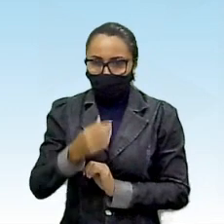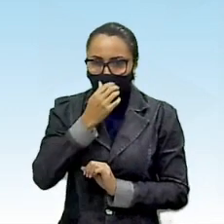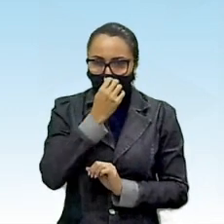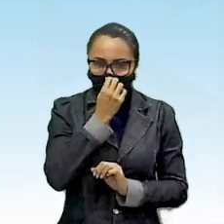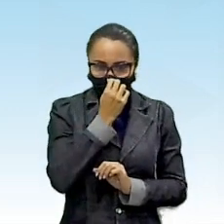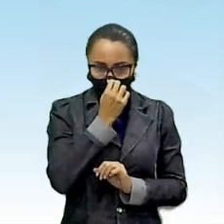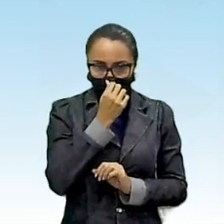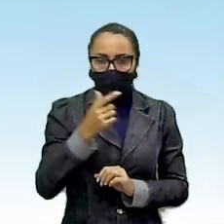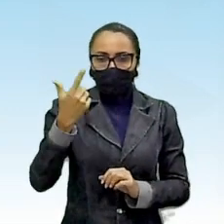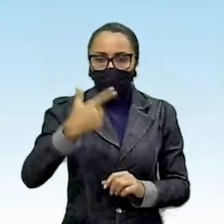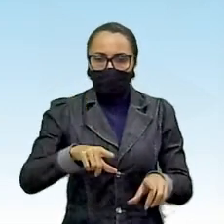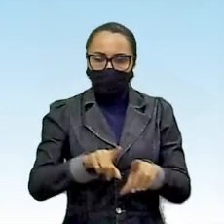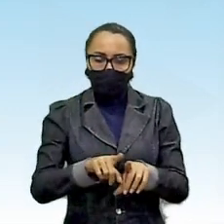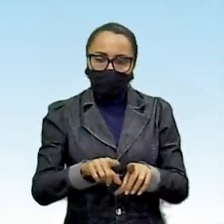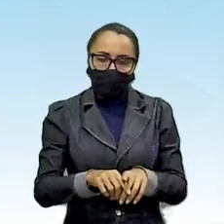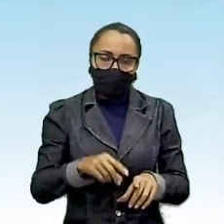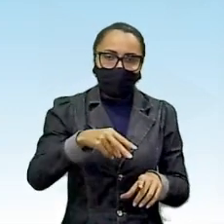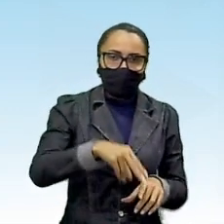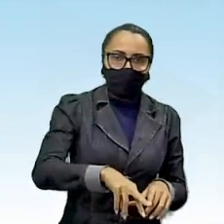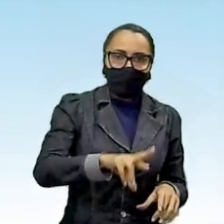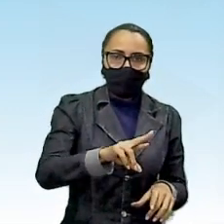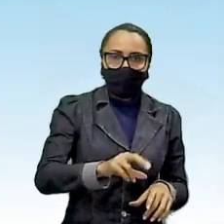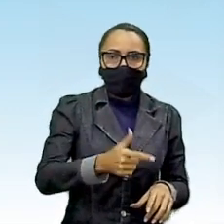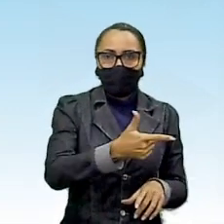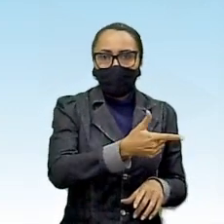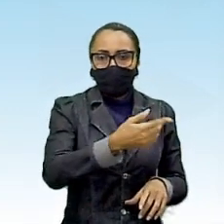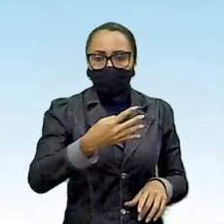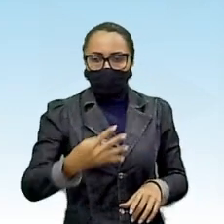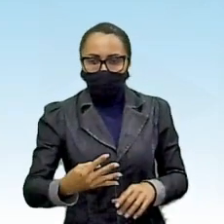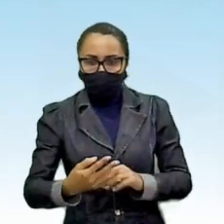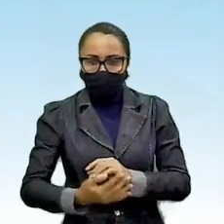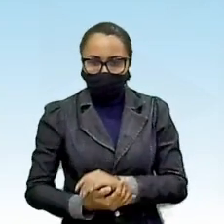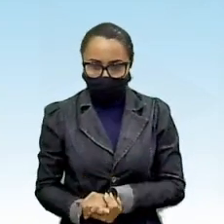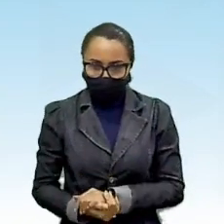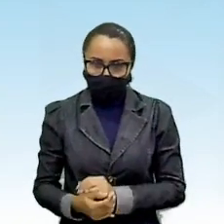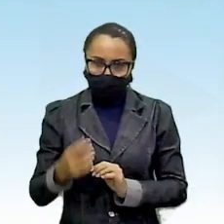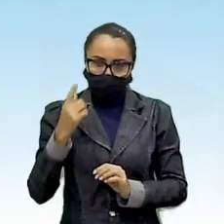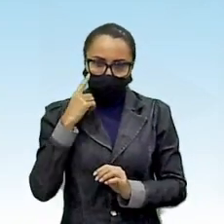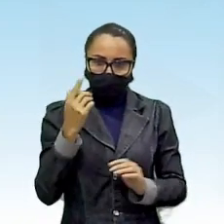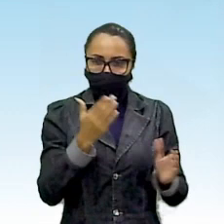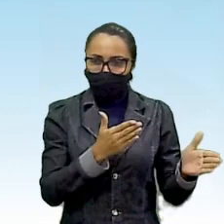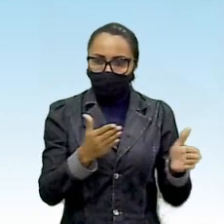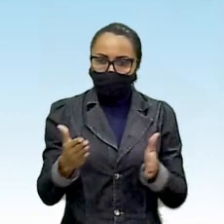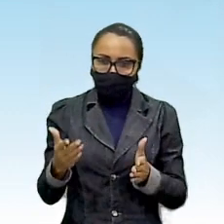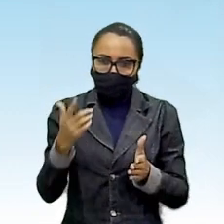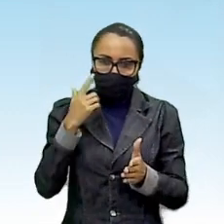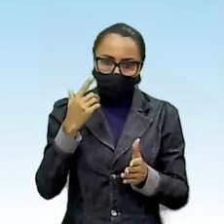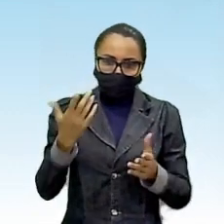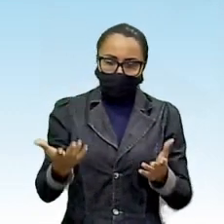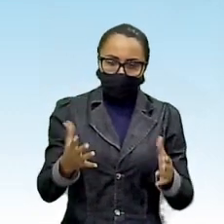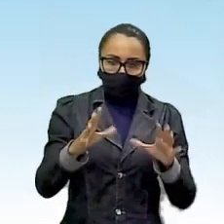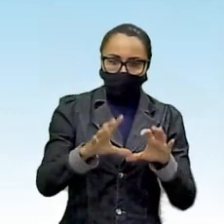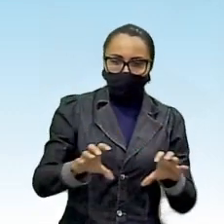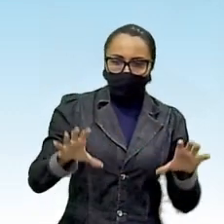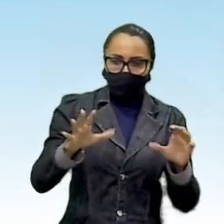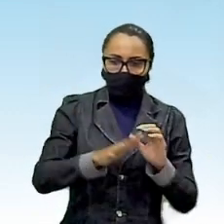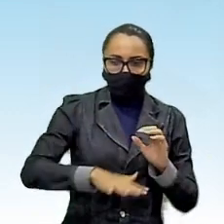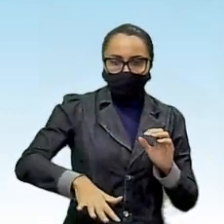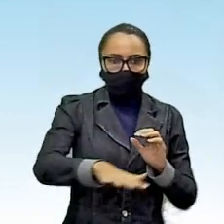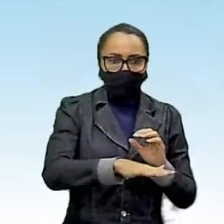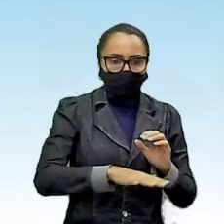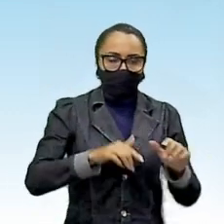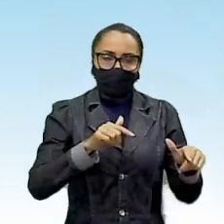Outra NR também que modificou é a NR 24, né, de condições sanitárias e de conforto nos locais de